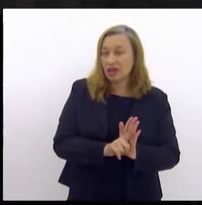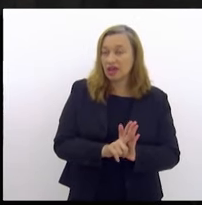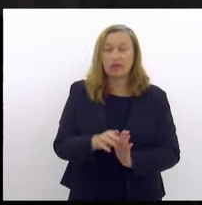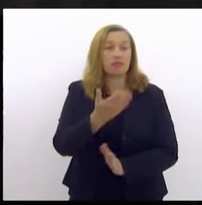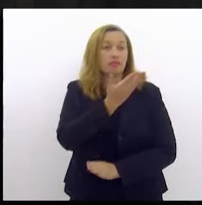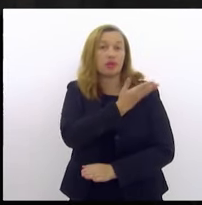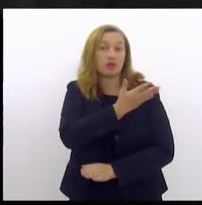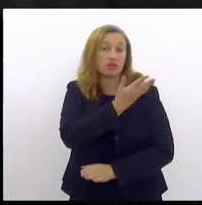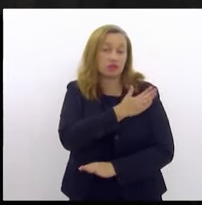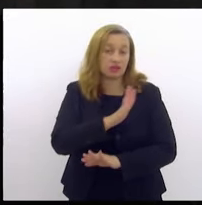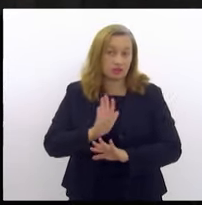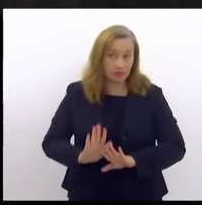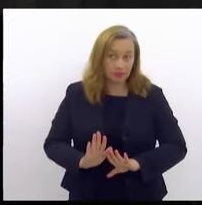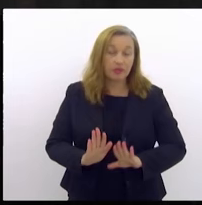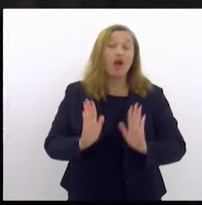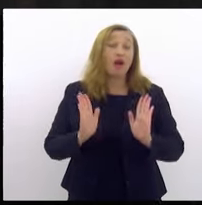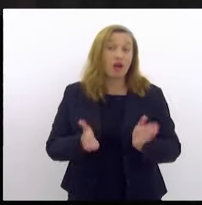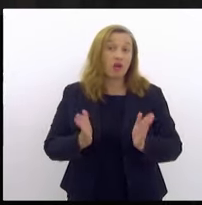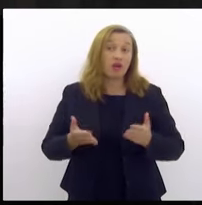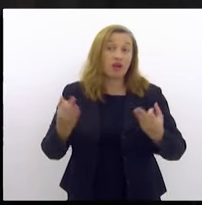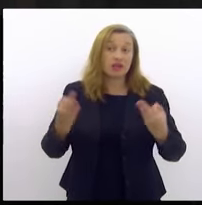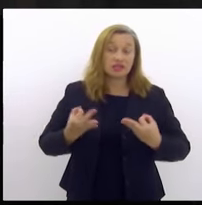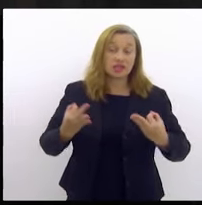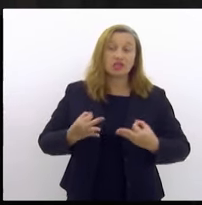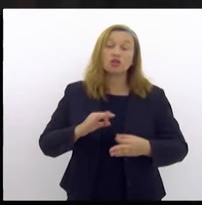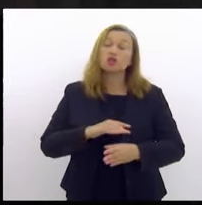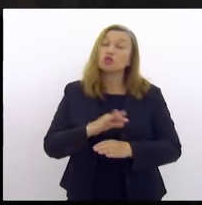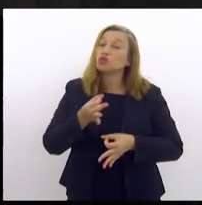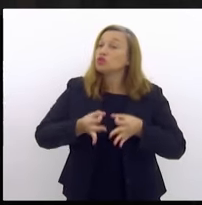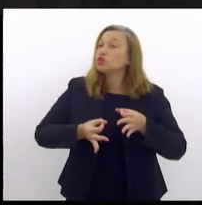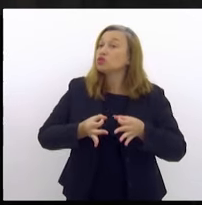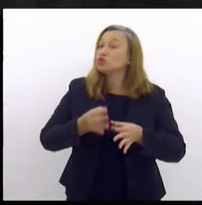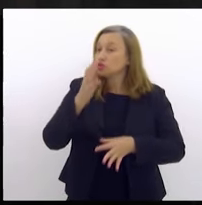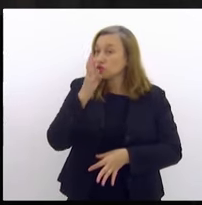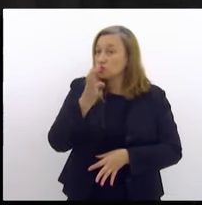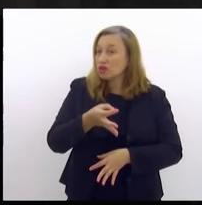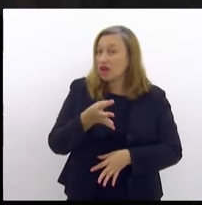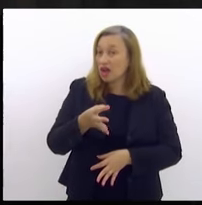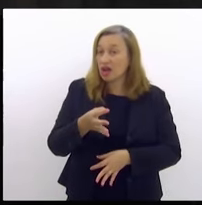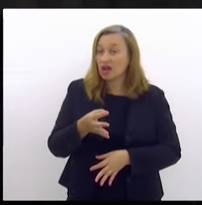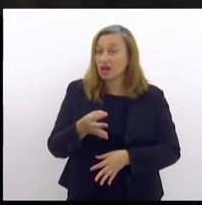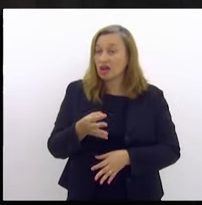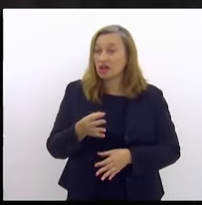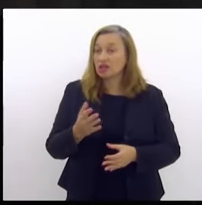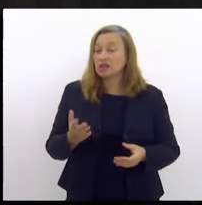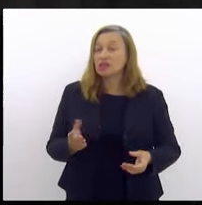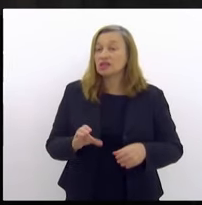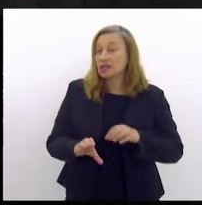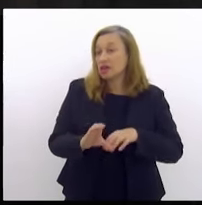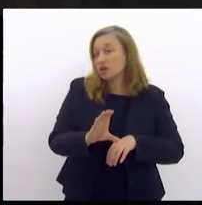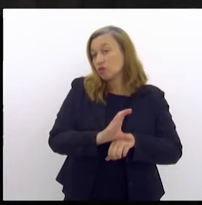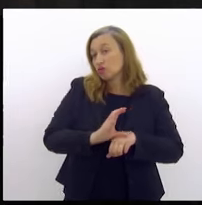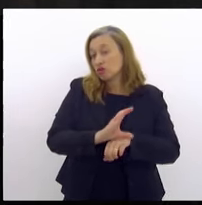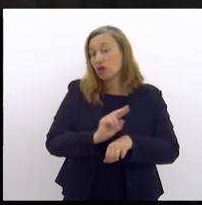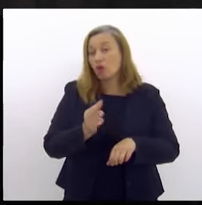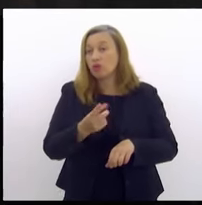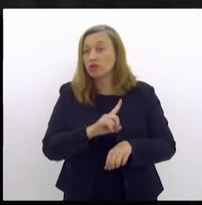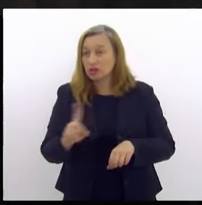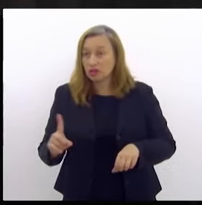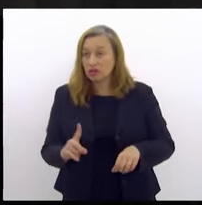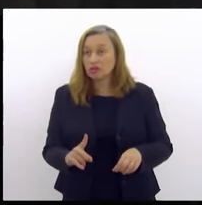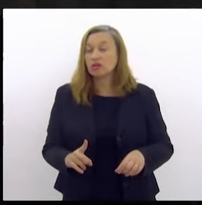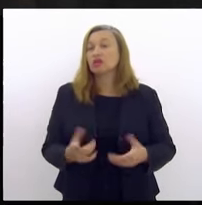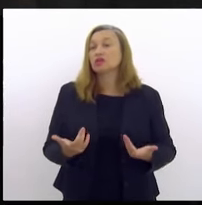preconceitos. Agora cabe a nós julgarmos, primeiro na forma, se ele é constitucional ou não, E no